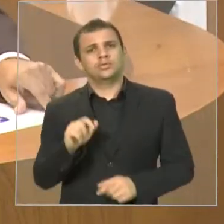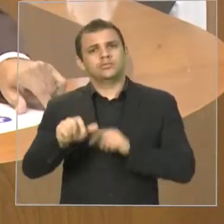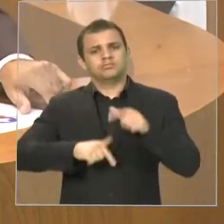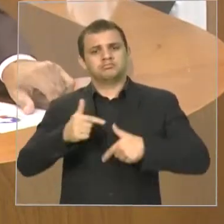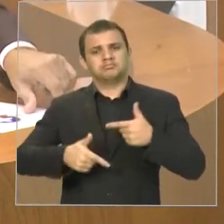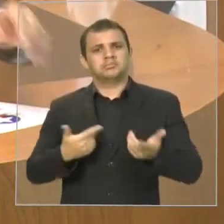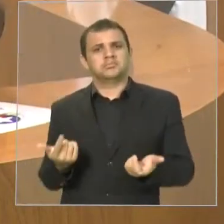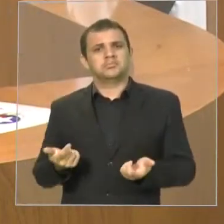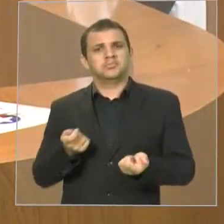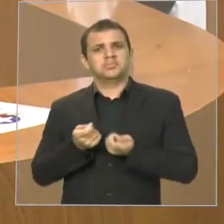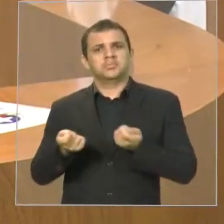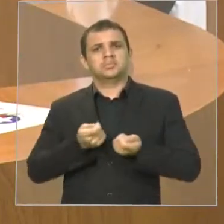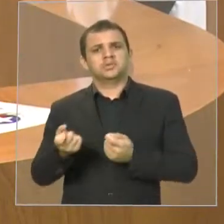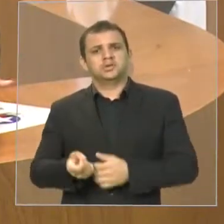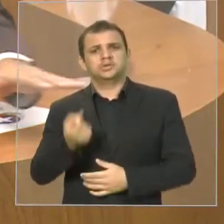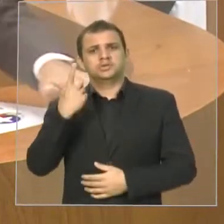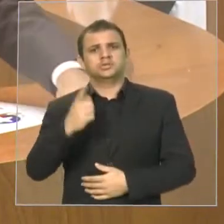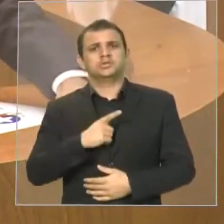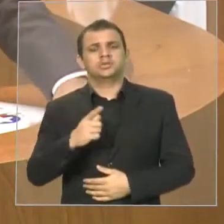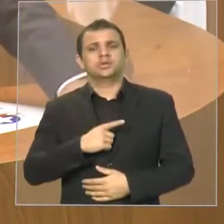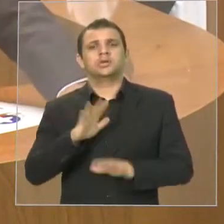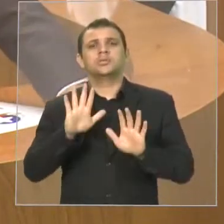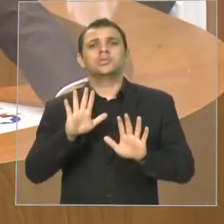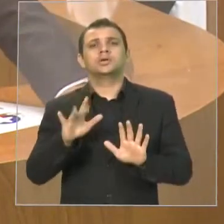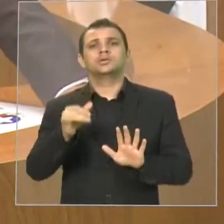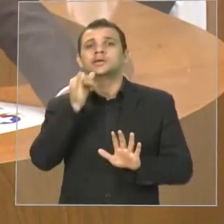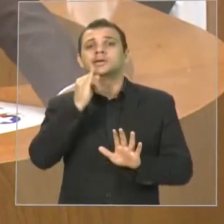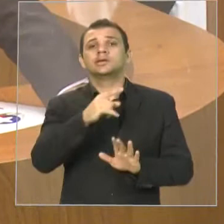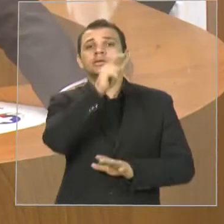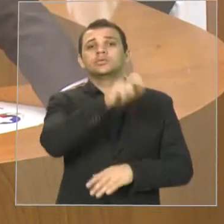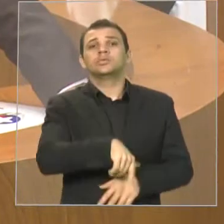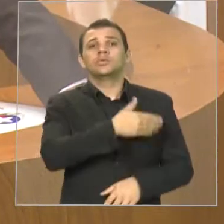situação. Mas qual o exemplo que o governador do estado dá?